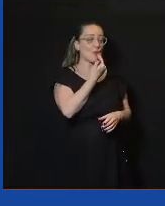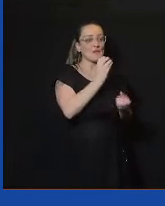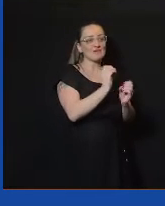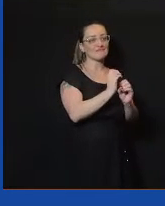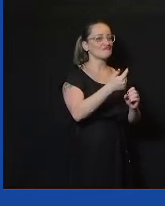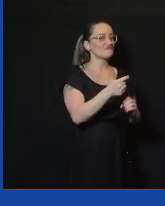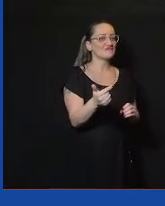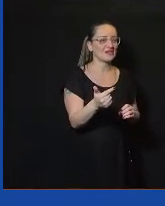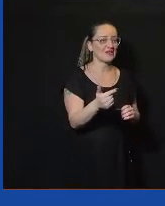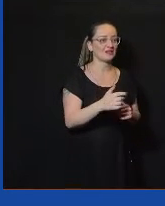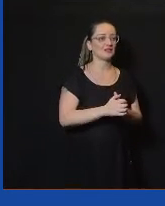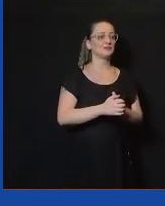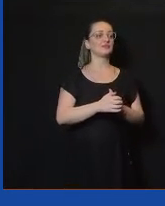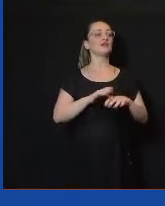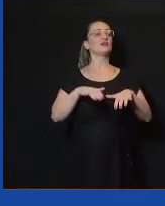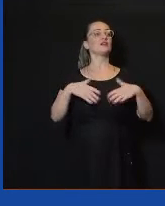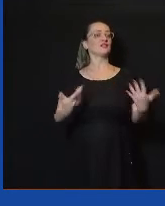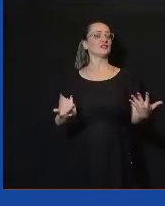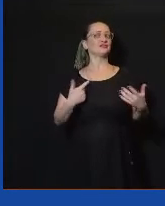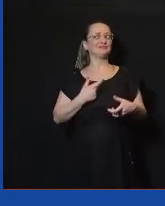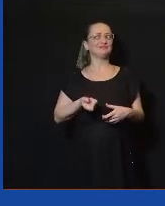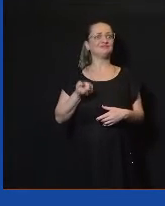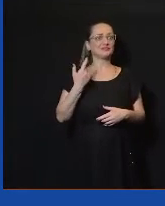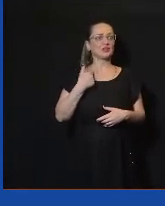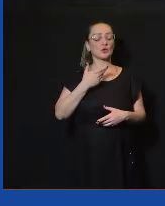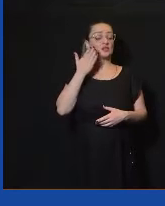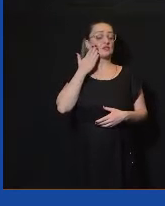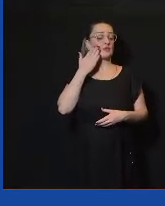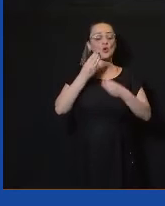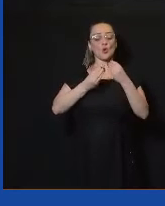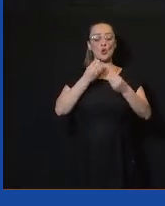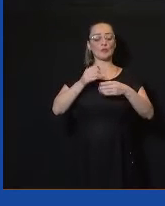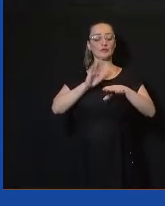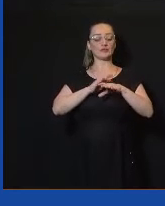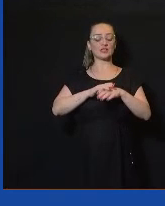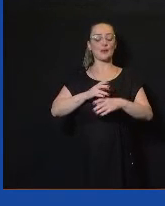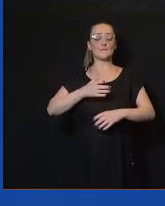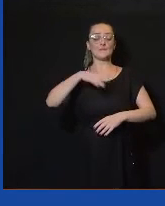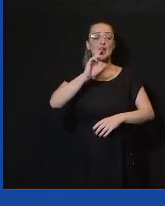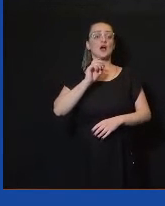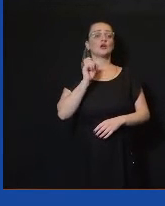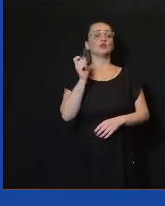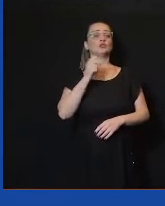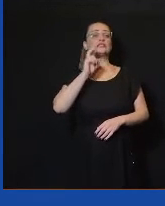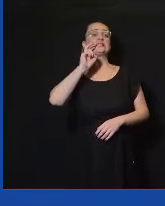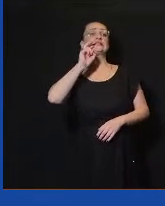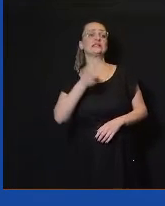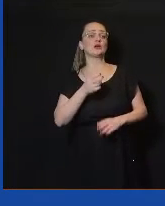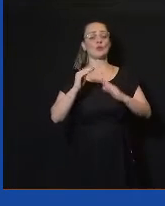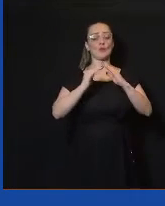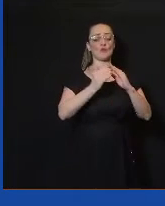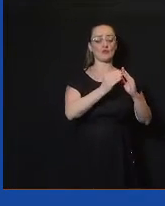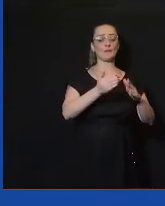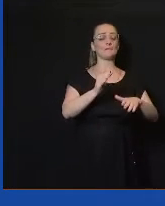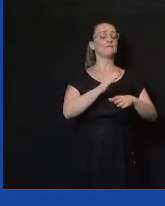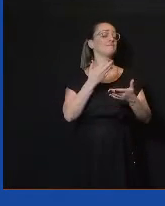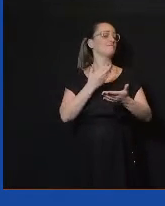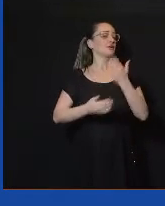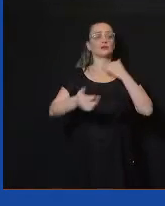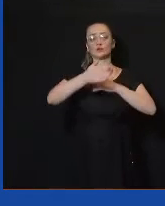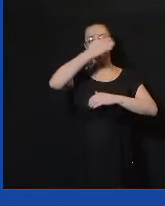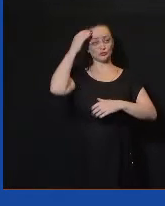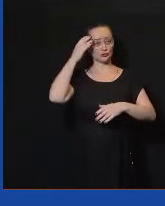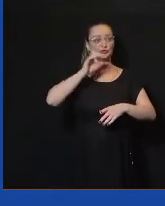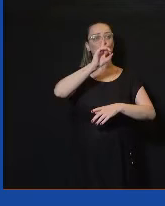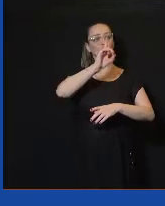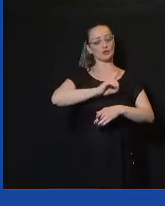definiu uma estratégia de construir essa rede, conectamos mais de 5 mil favelas. Perdemos gente também, amigos, diretores da CUFA que faleceram